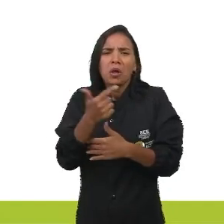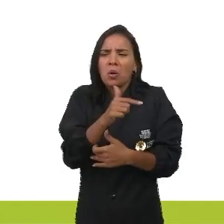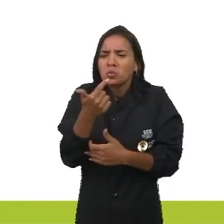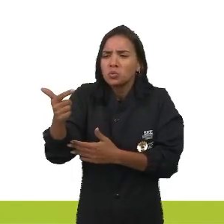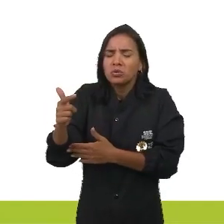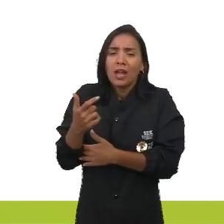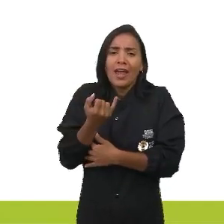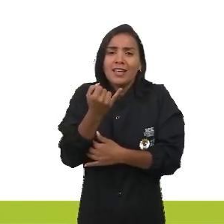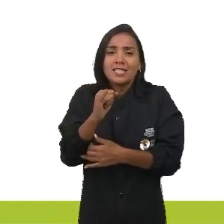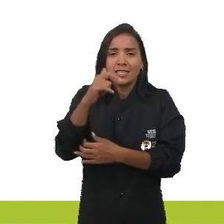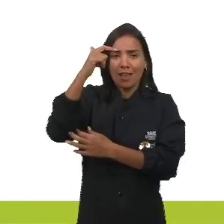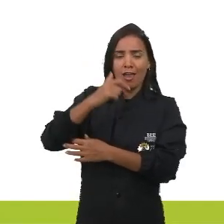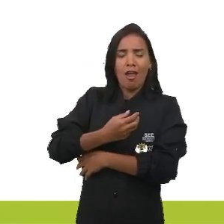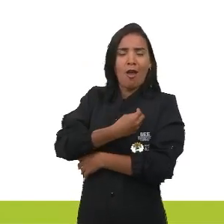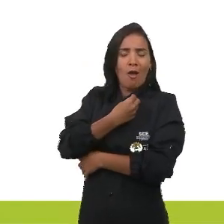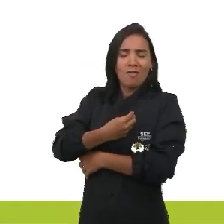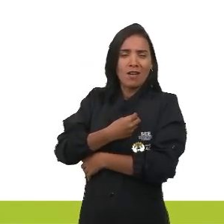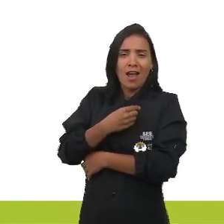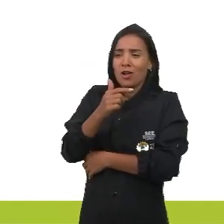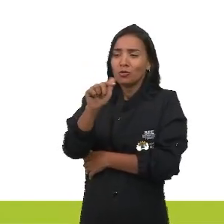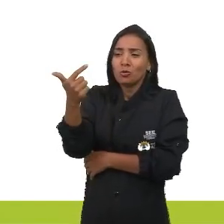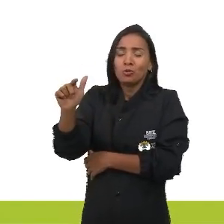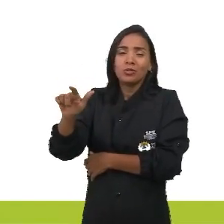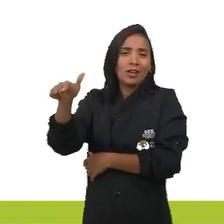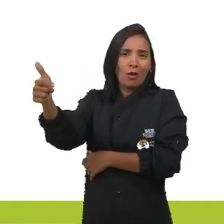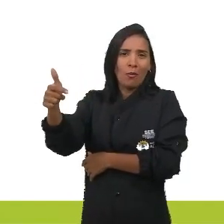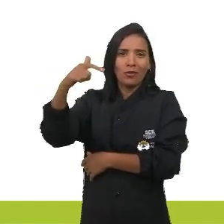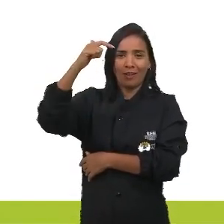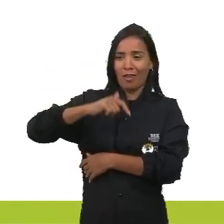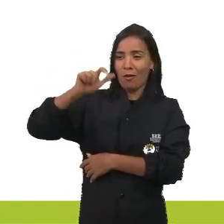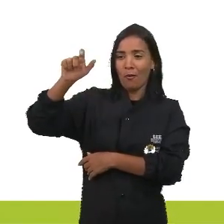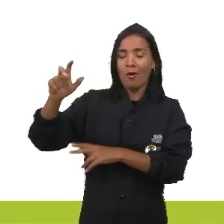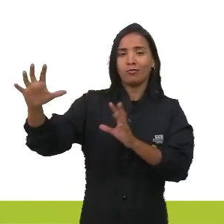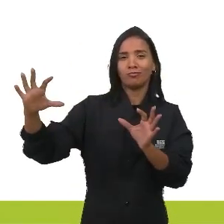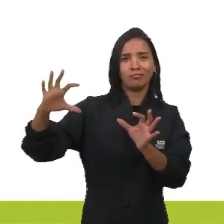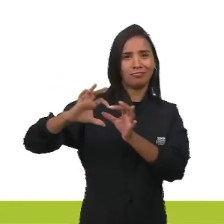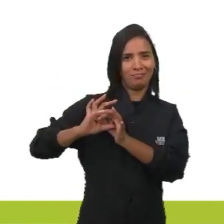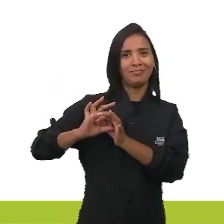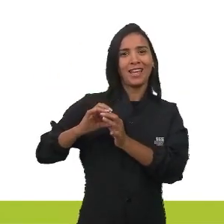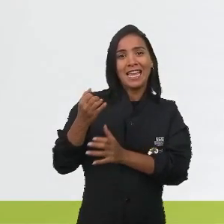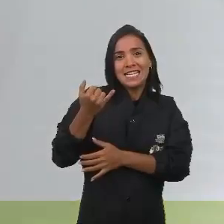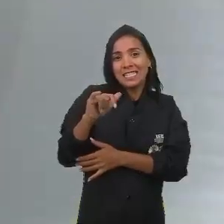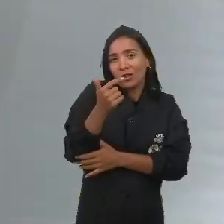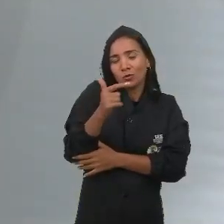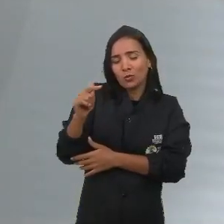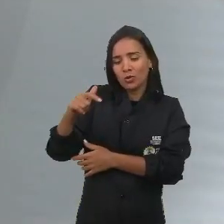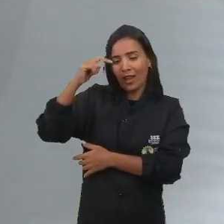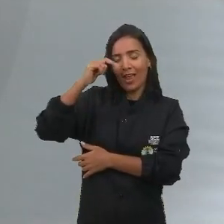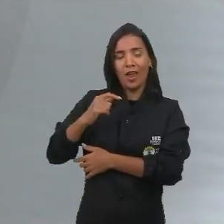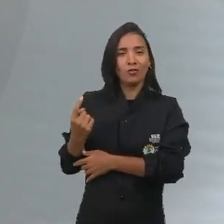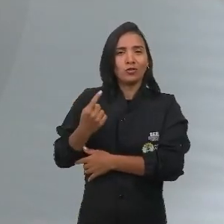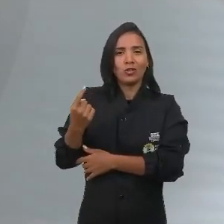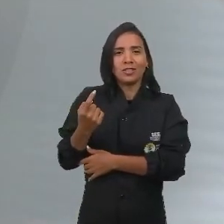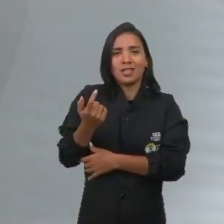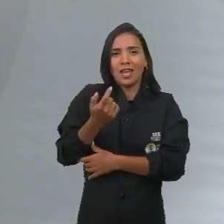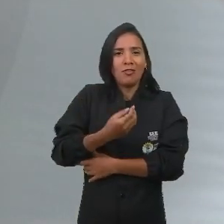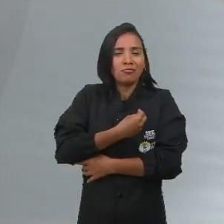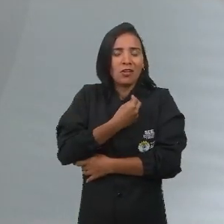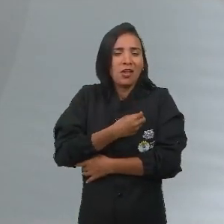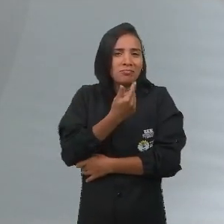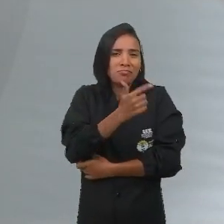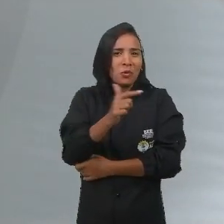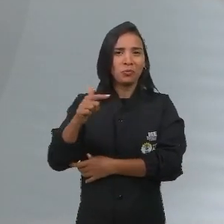beleza da pessoa não existe um eu sem o outro a minha referência